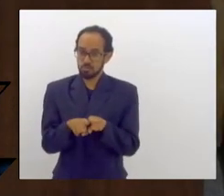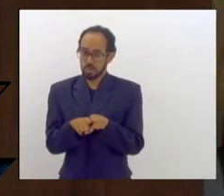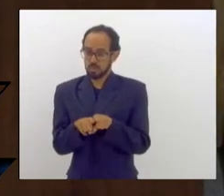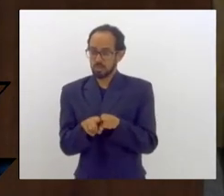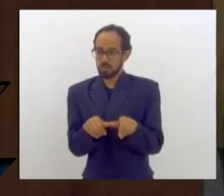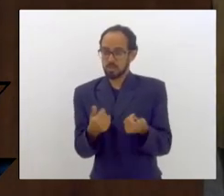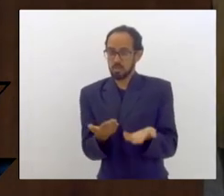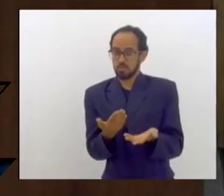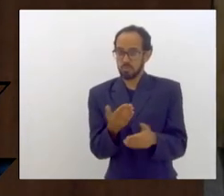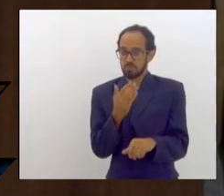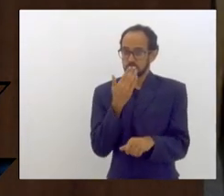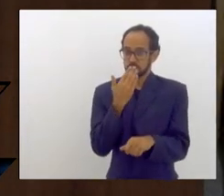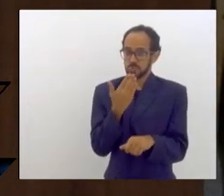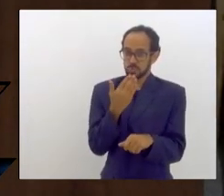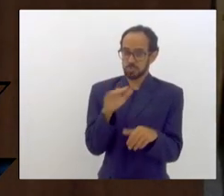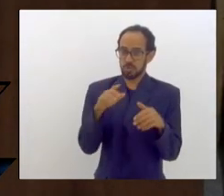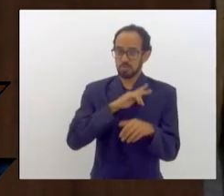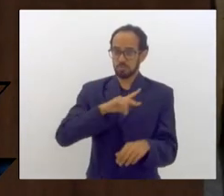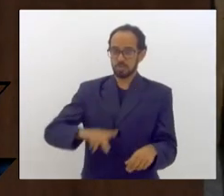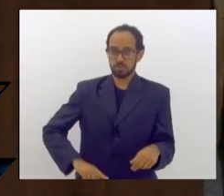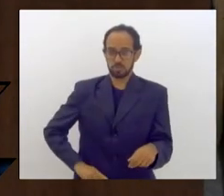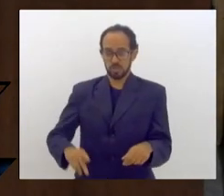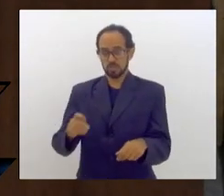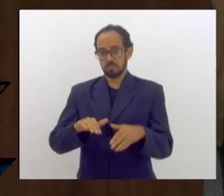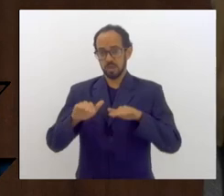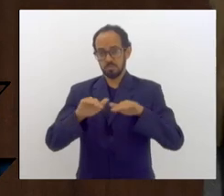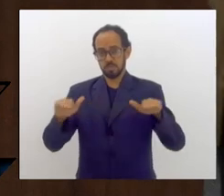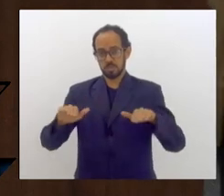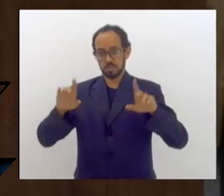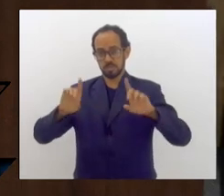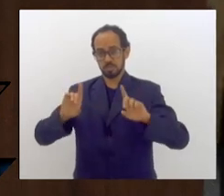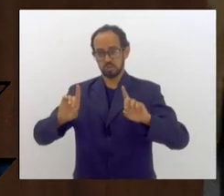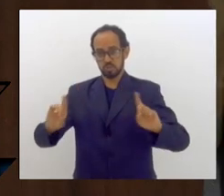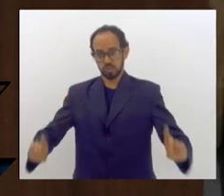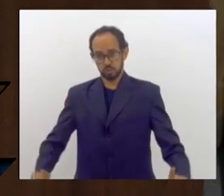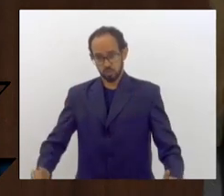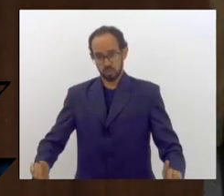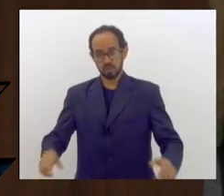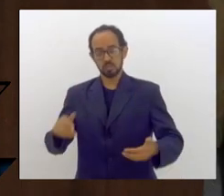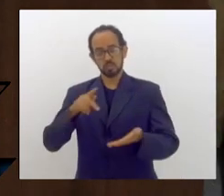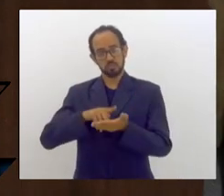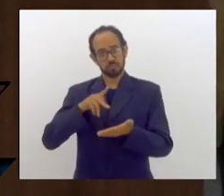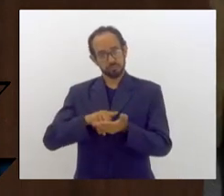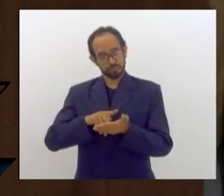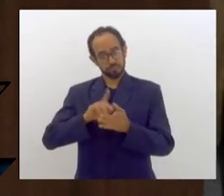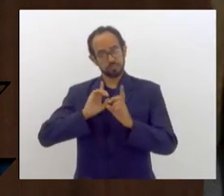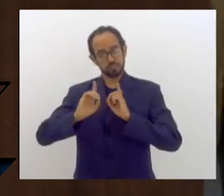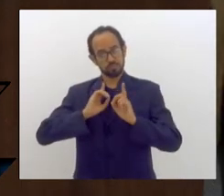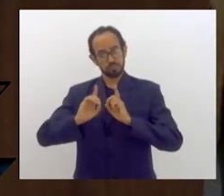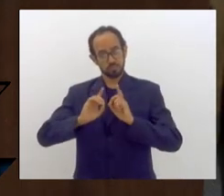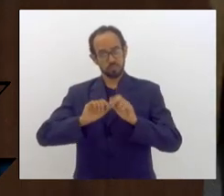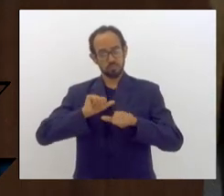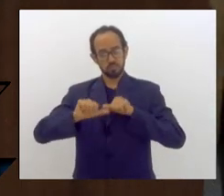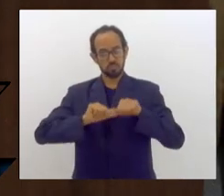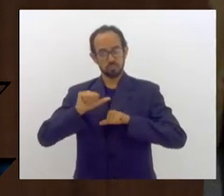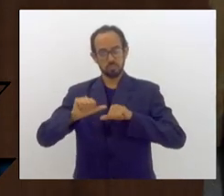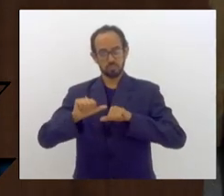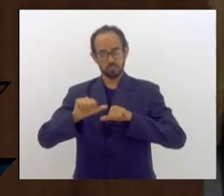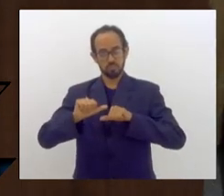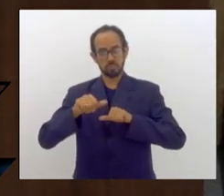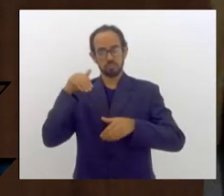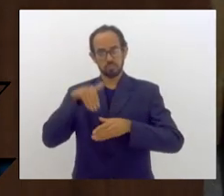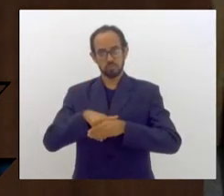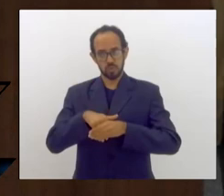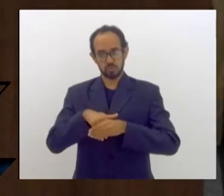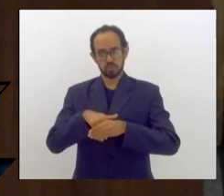levar para a presidência, para a mesa diretora, da gente verdadeiramente discutir isso, a mudança na